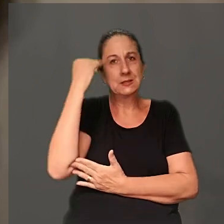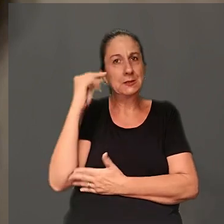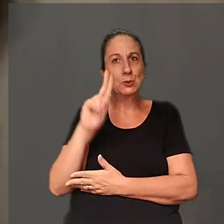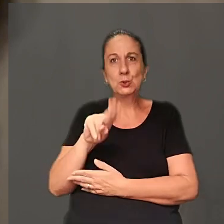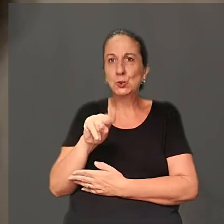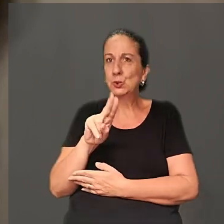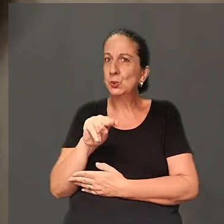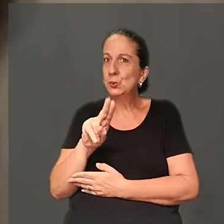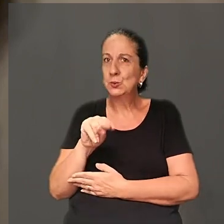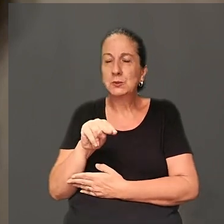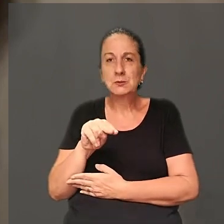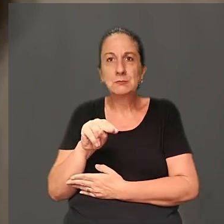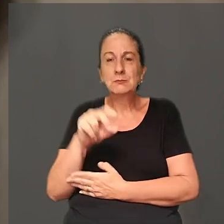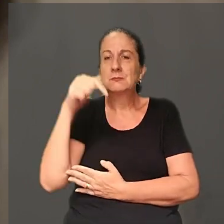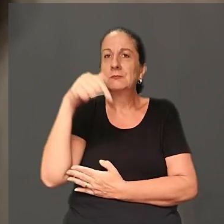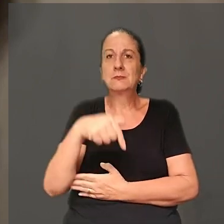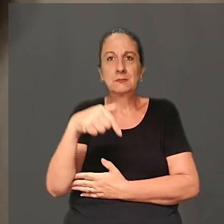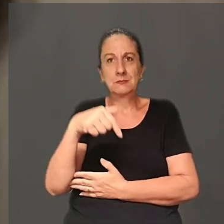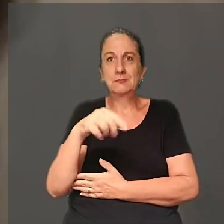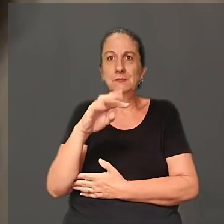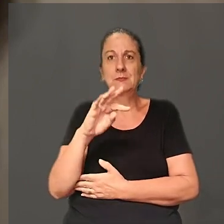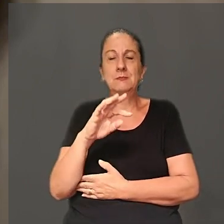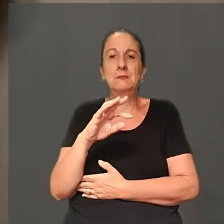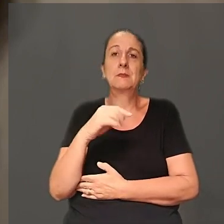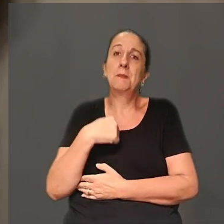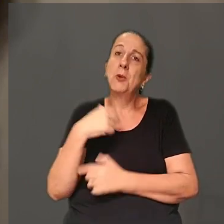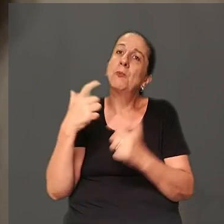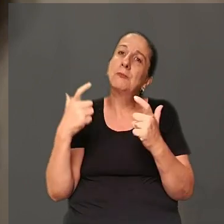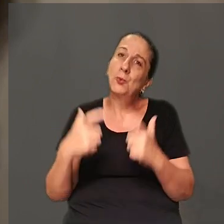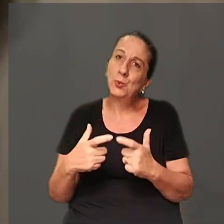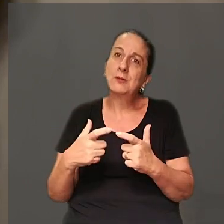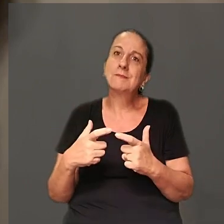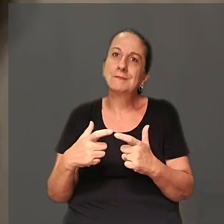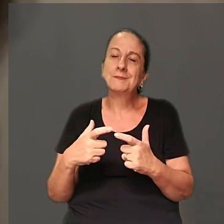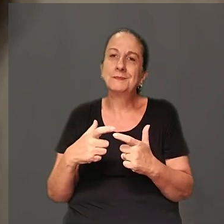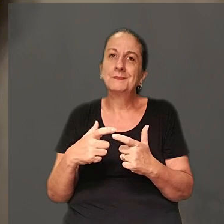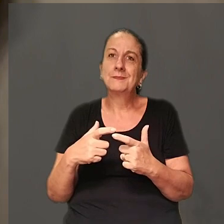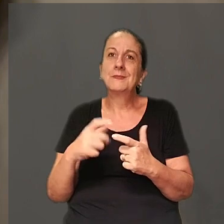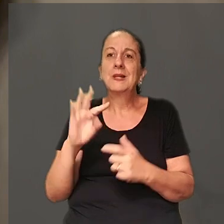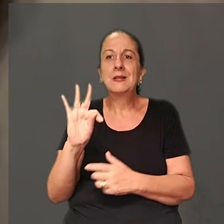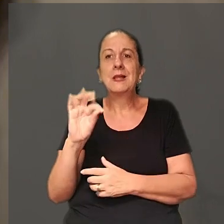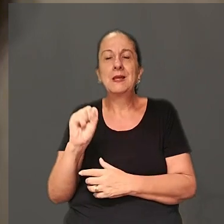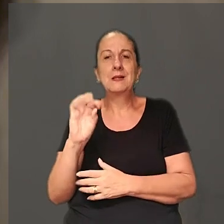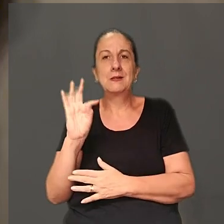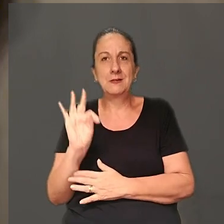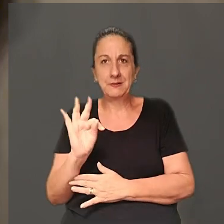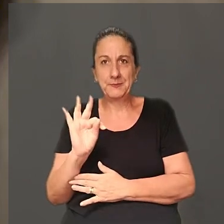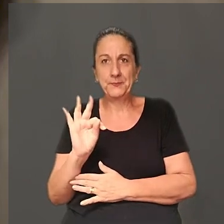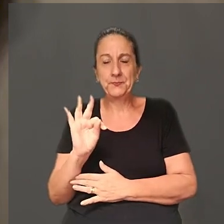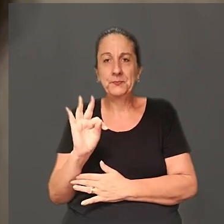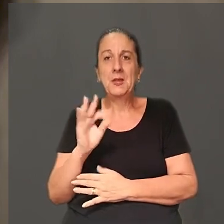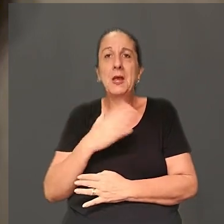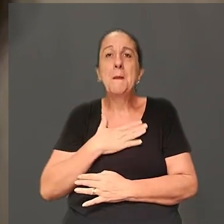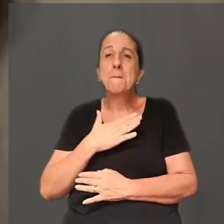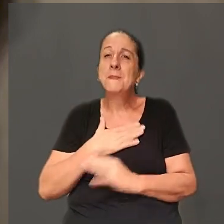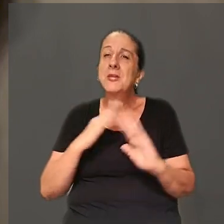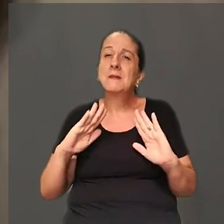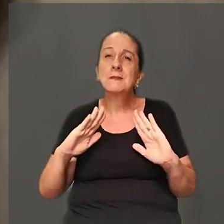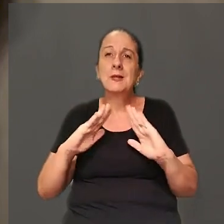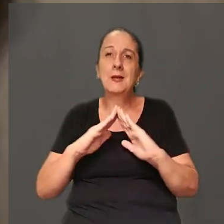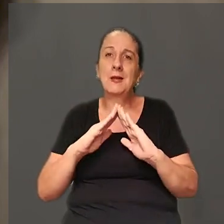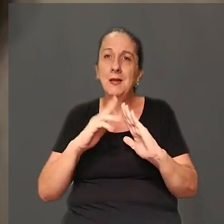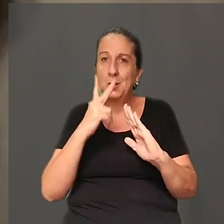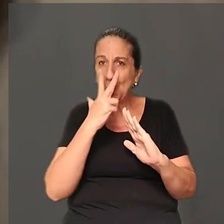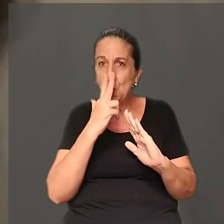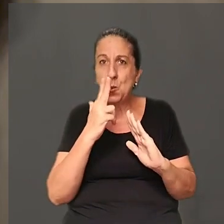Eu não esqueço jamais de que aqui é o meu lugar. O TST